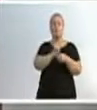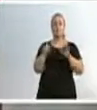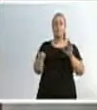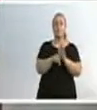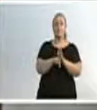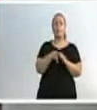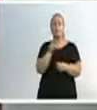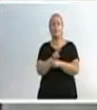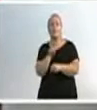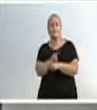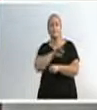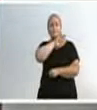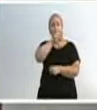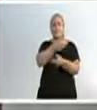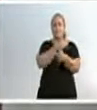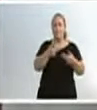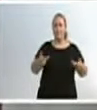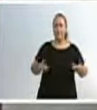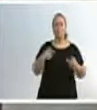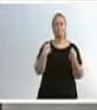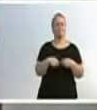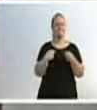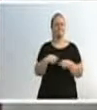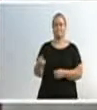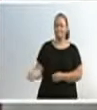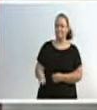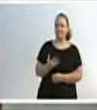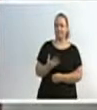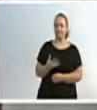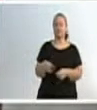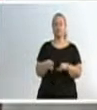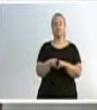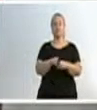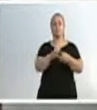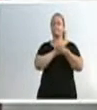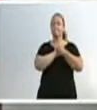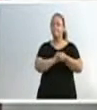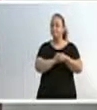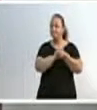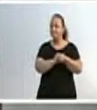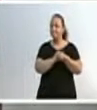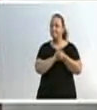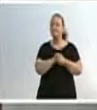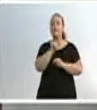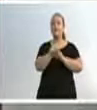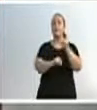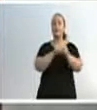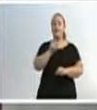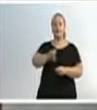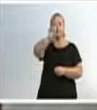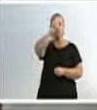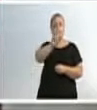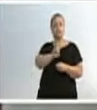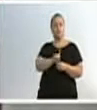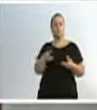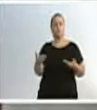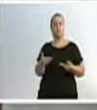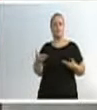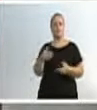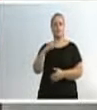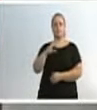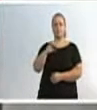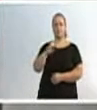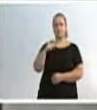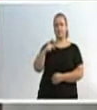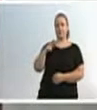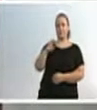que isso é uma necessidade contemporânea, e parabenizar também a questão da colocação do diretor hoje do CPREAD, que